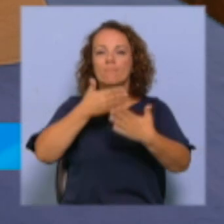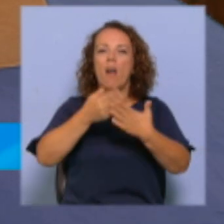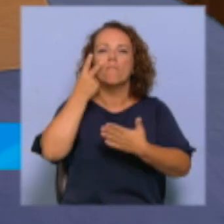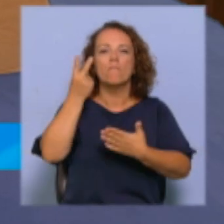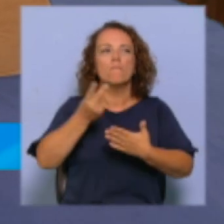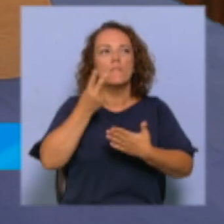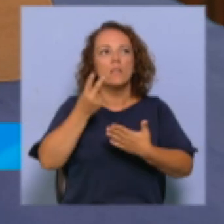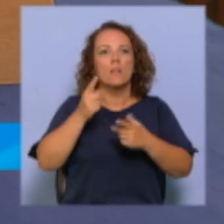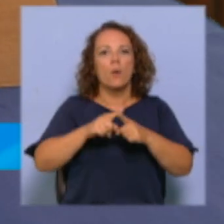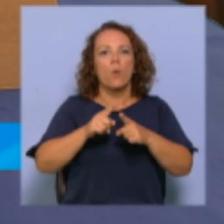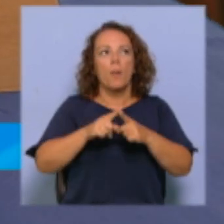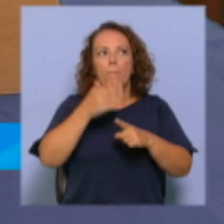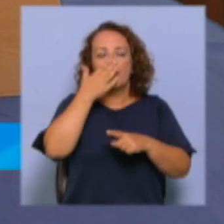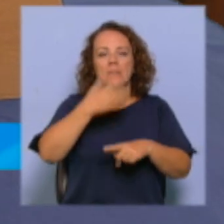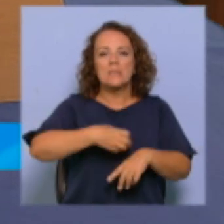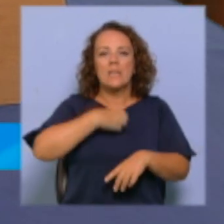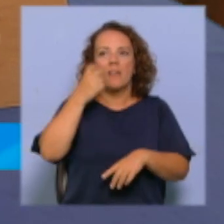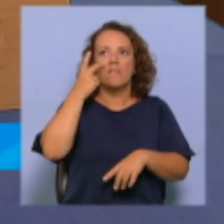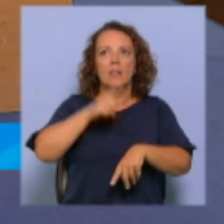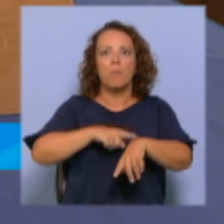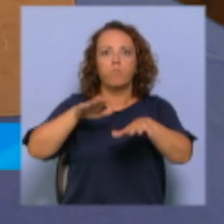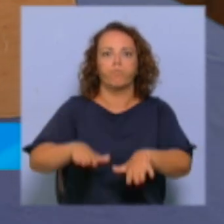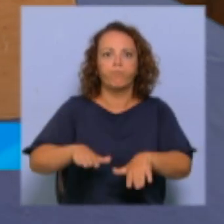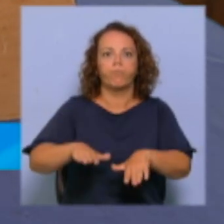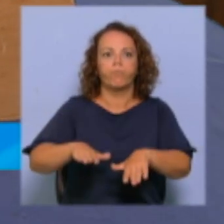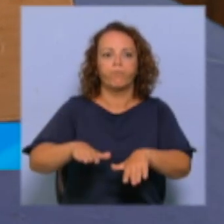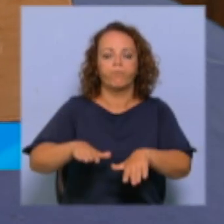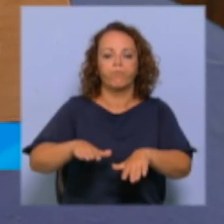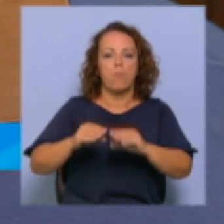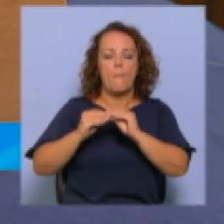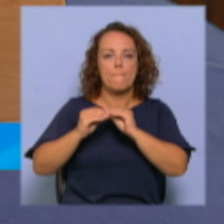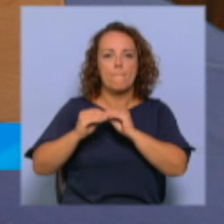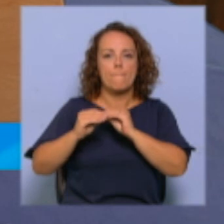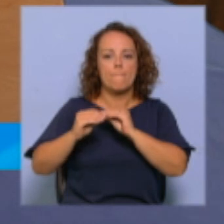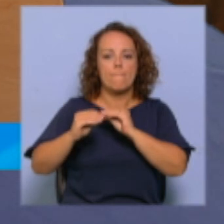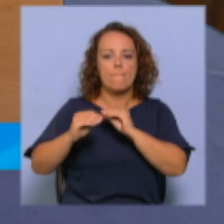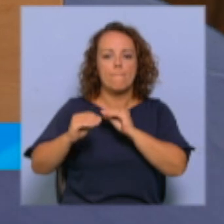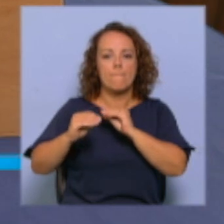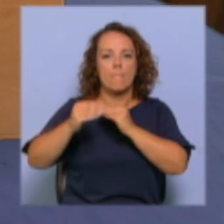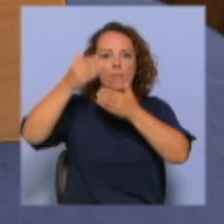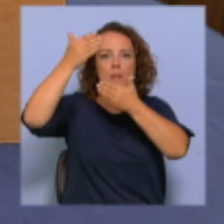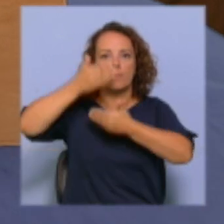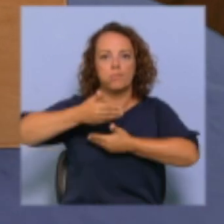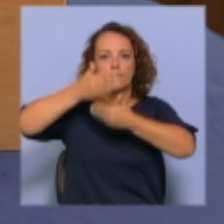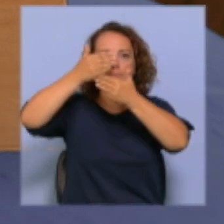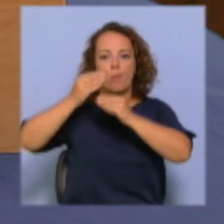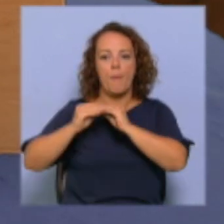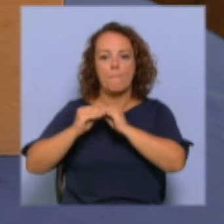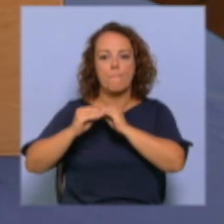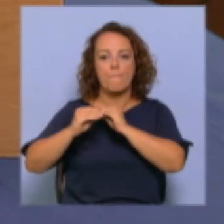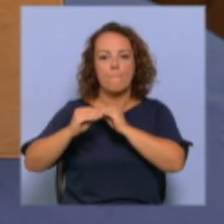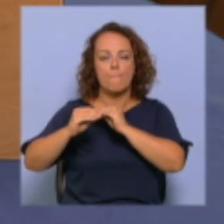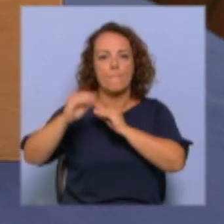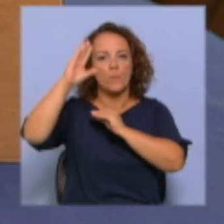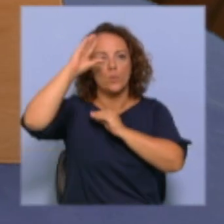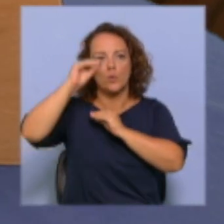está temporariamente interrompida. E um temporariamente que de facto se arrasta, porque não sabemos quanto mais tempo é que